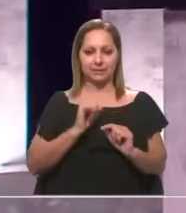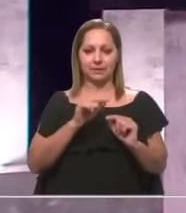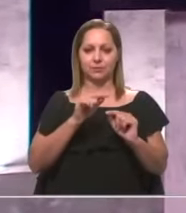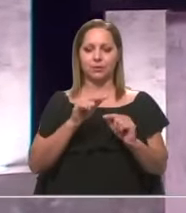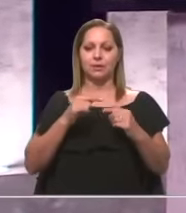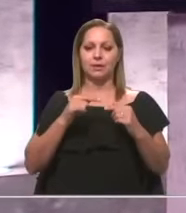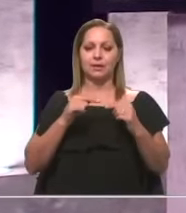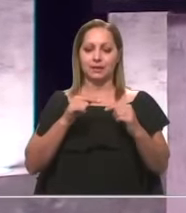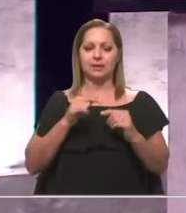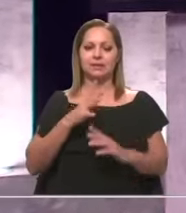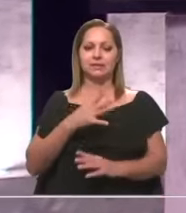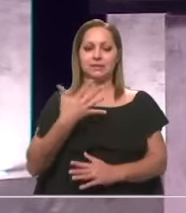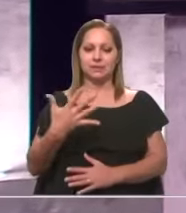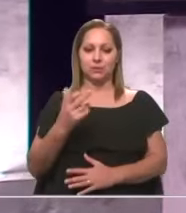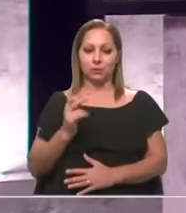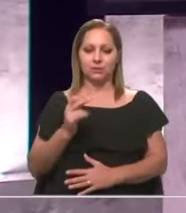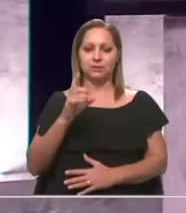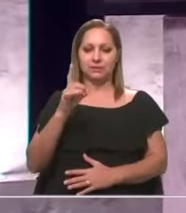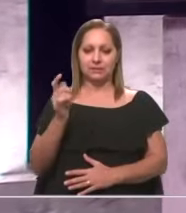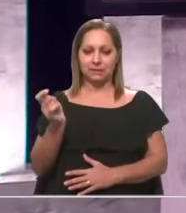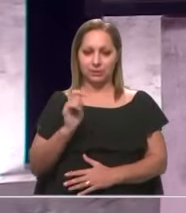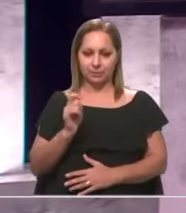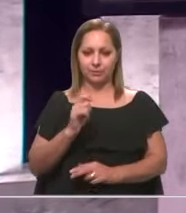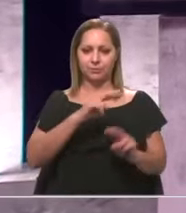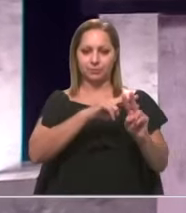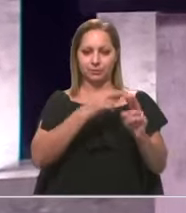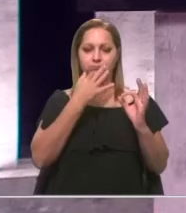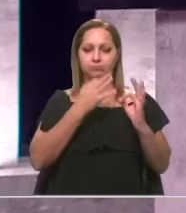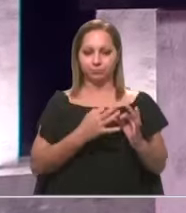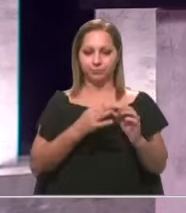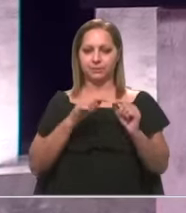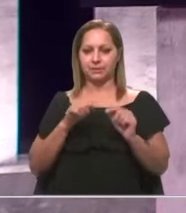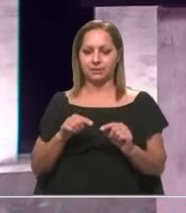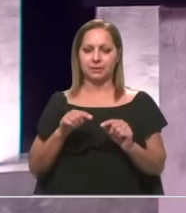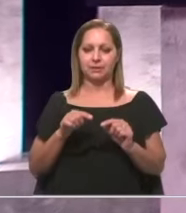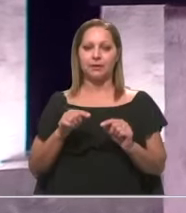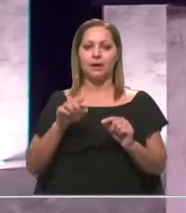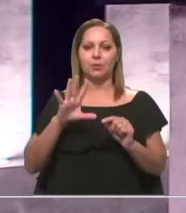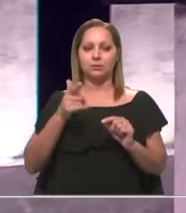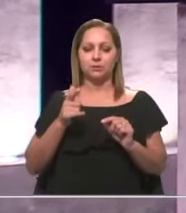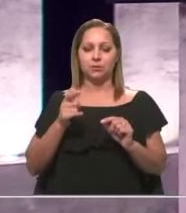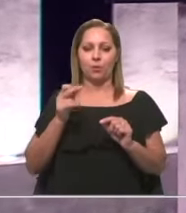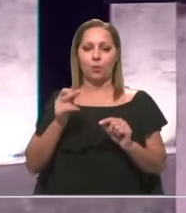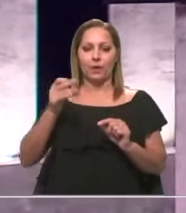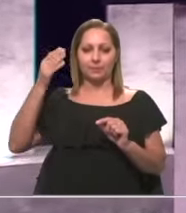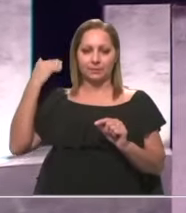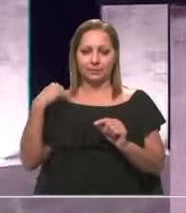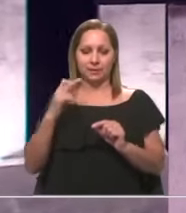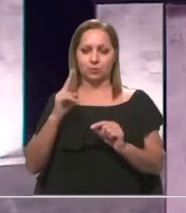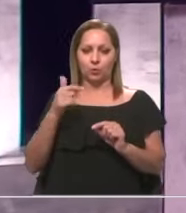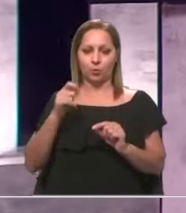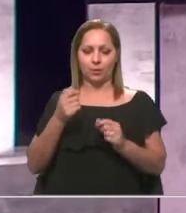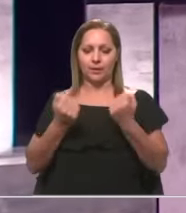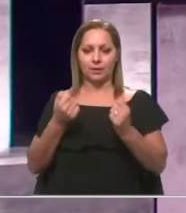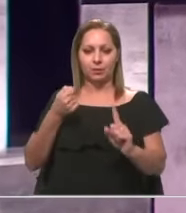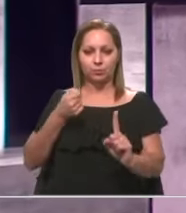a 5 anos e 6 meses de prisão efetiva. Os factos remontam ao mês de abril do ano passado. Ruben Aguiar responde pelo